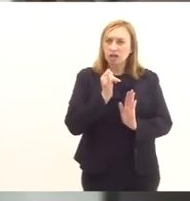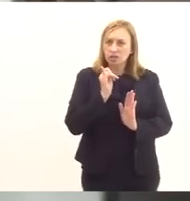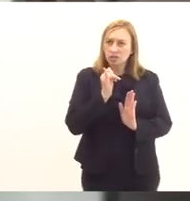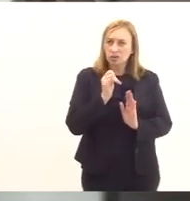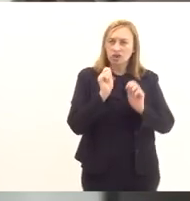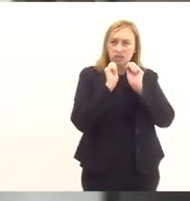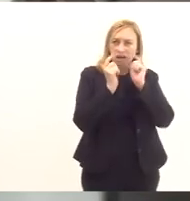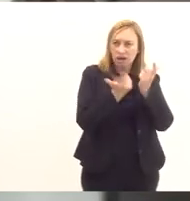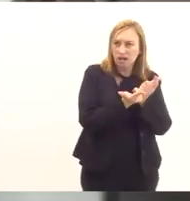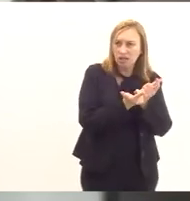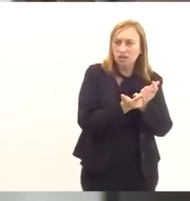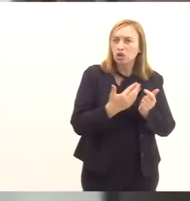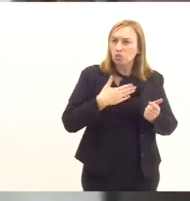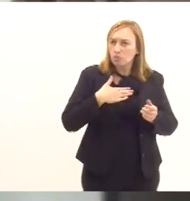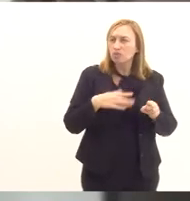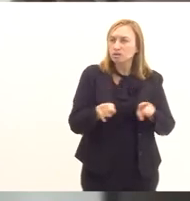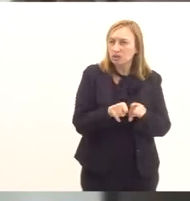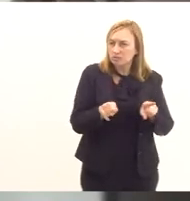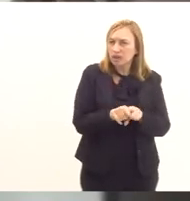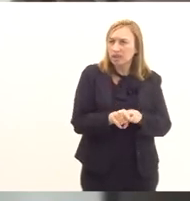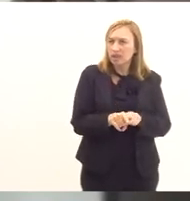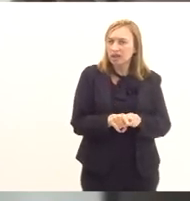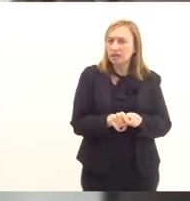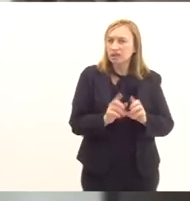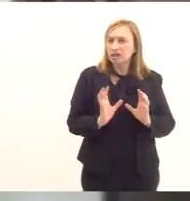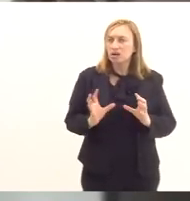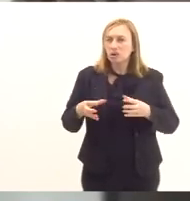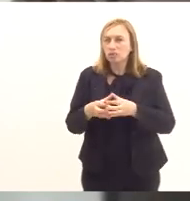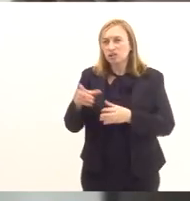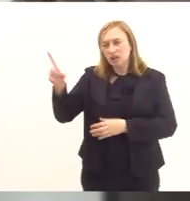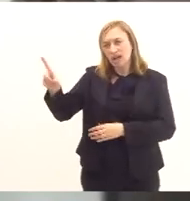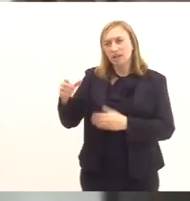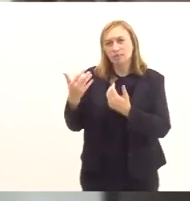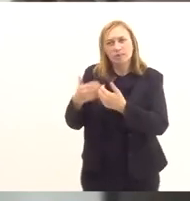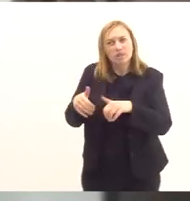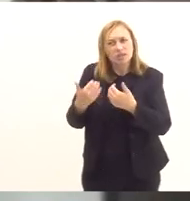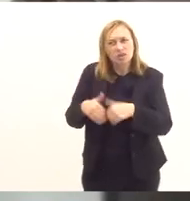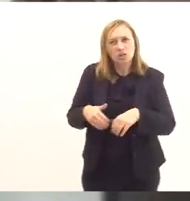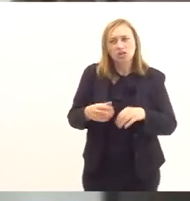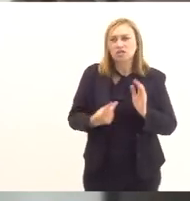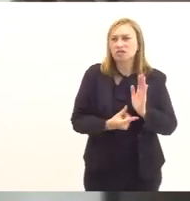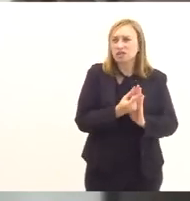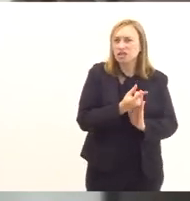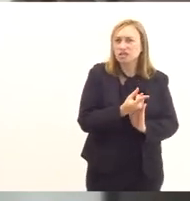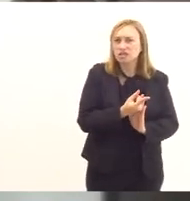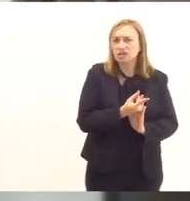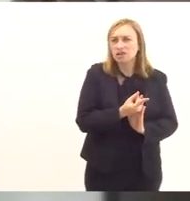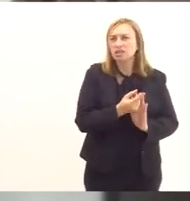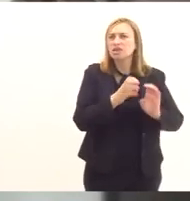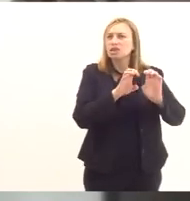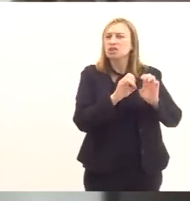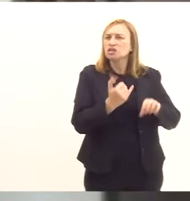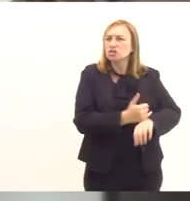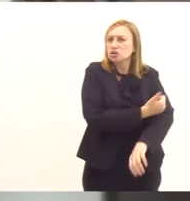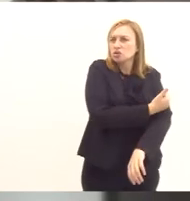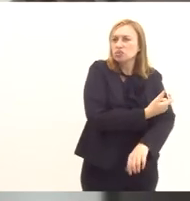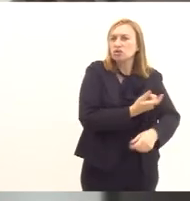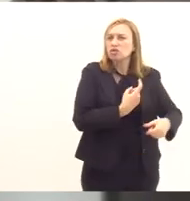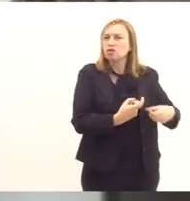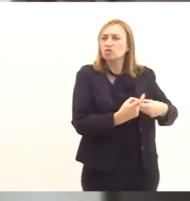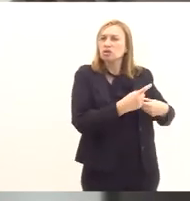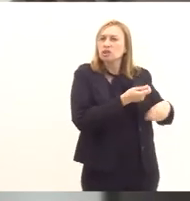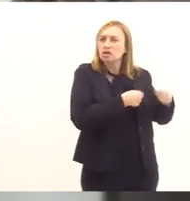porque exatamente constará é da minha comissão lá em Petrópolis comissão de Finanças infraestrutura e retomada Econômica